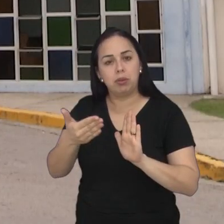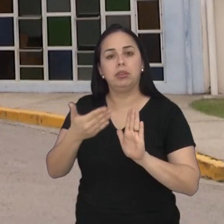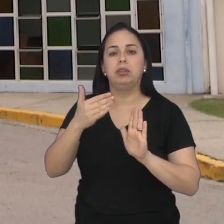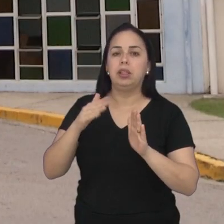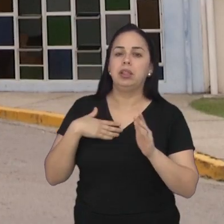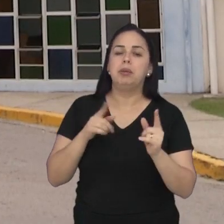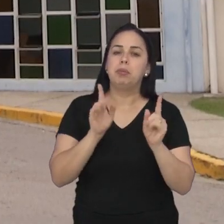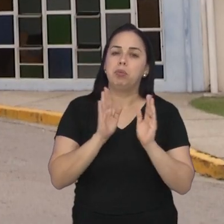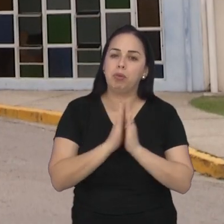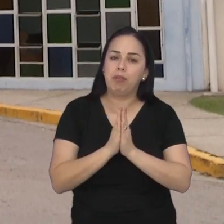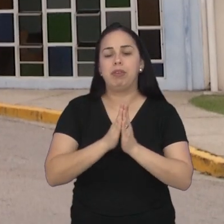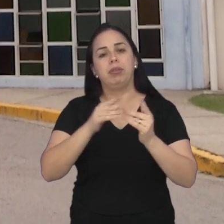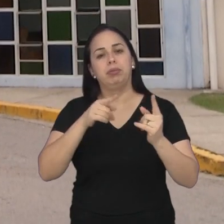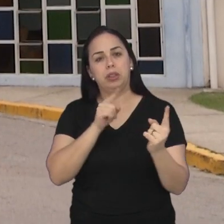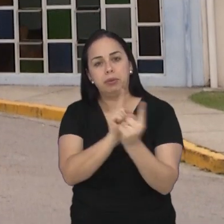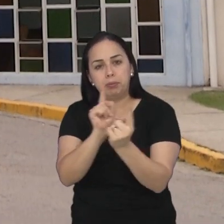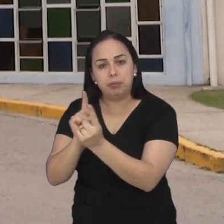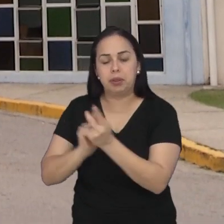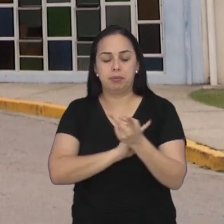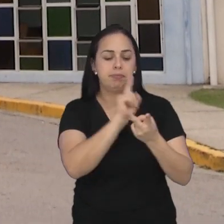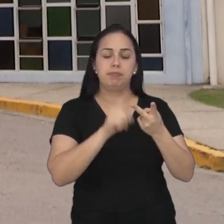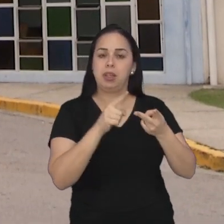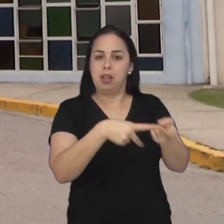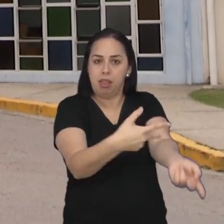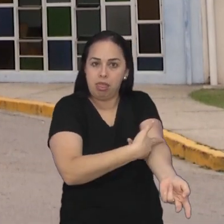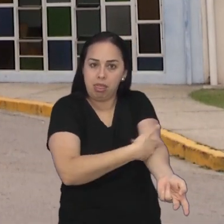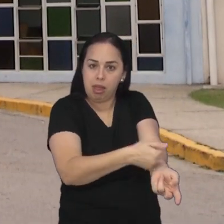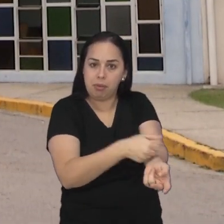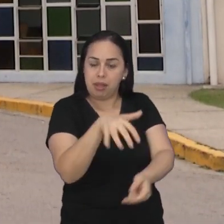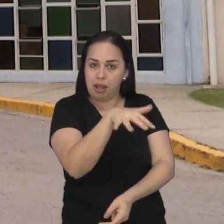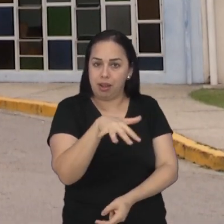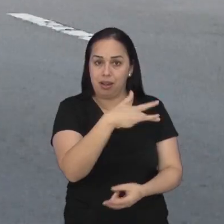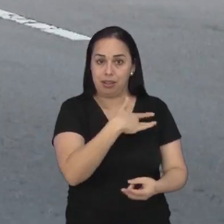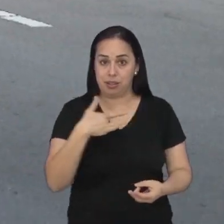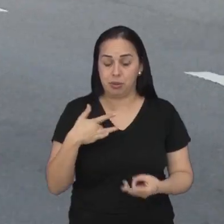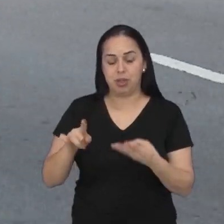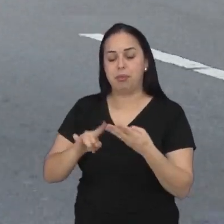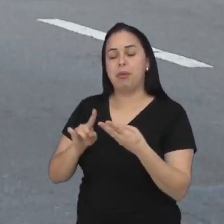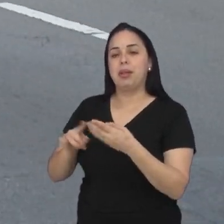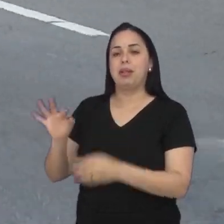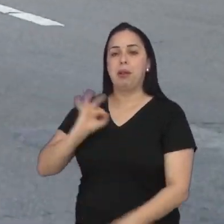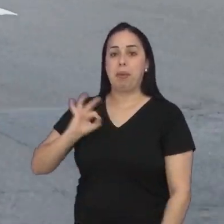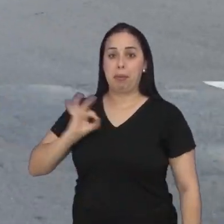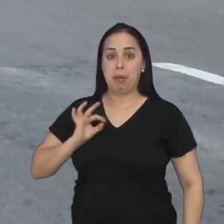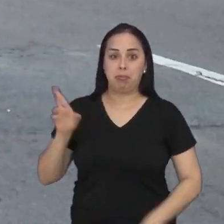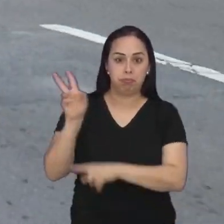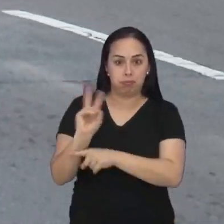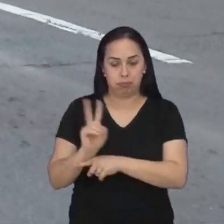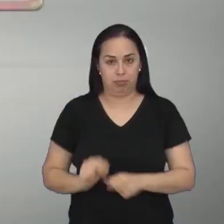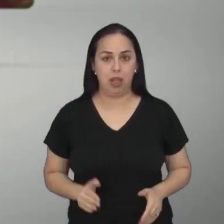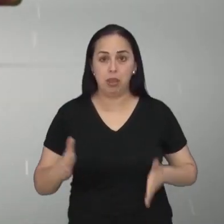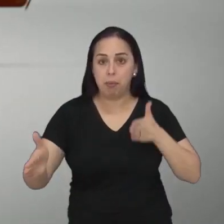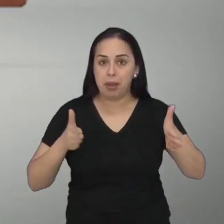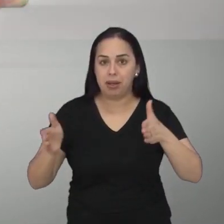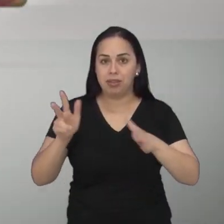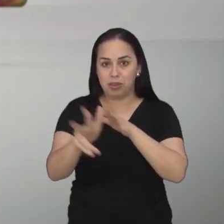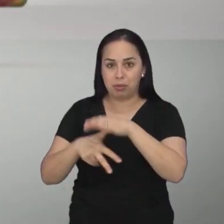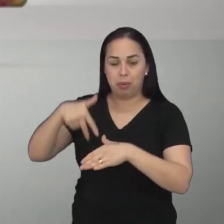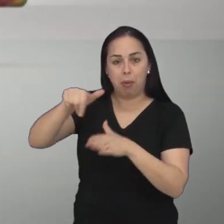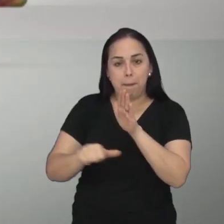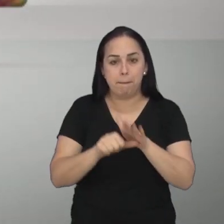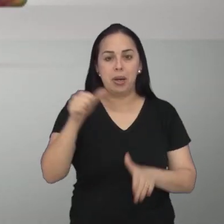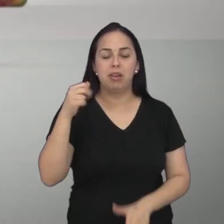estão solicitações para a realização de exames e consultas na área da saúde e rondas policiais em alguns bairros. Já no